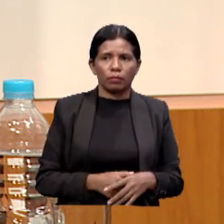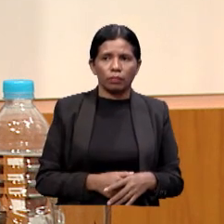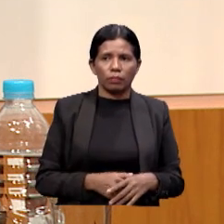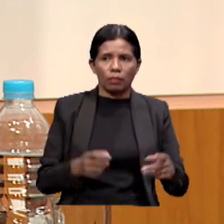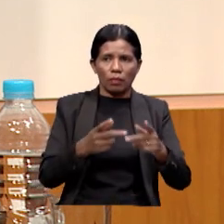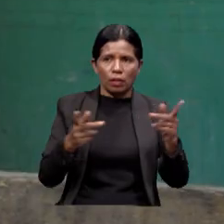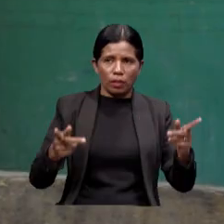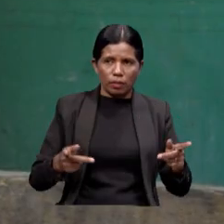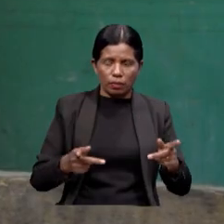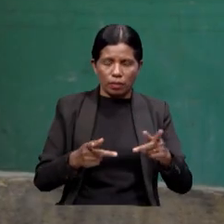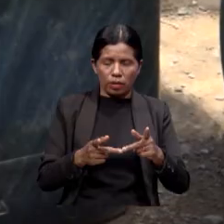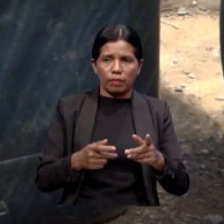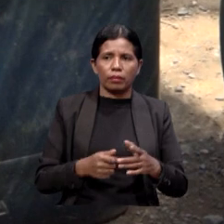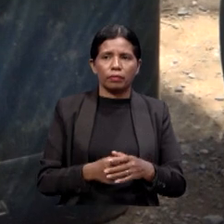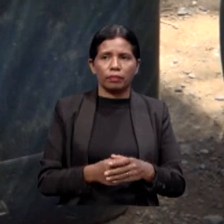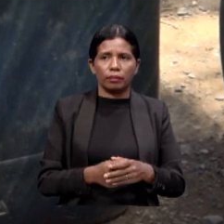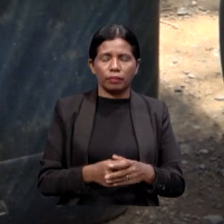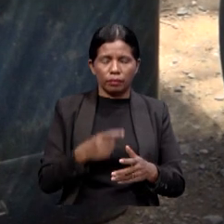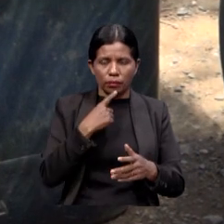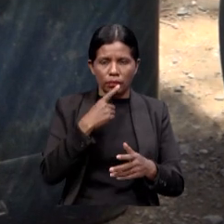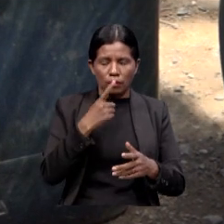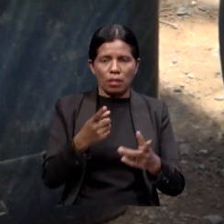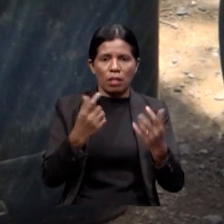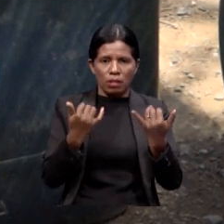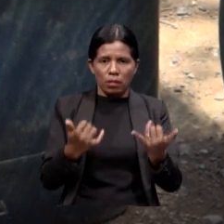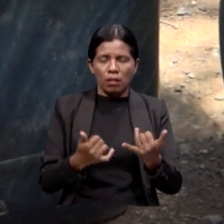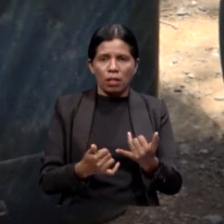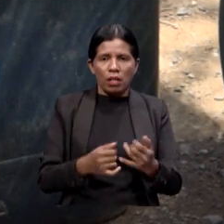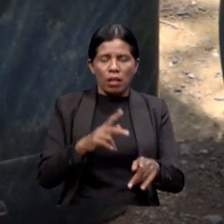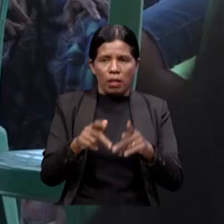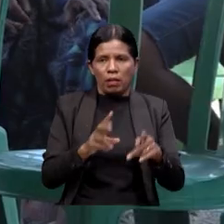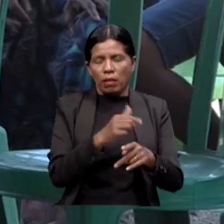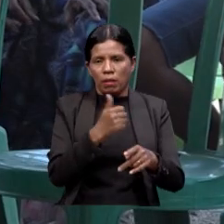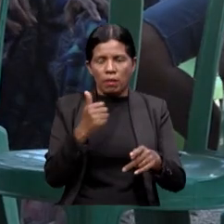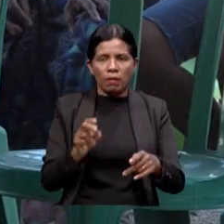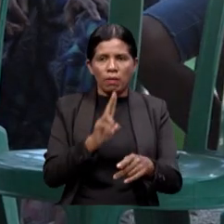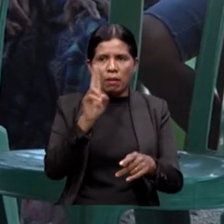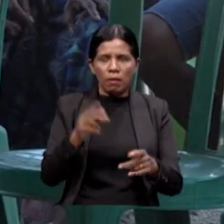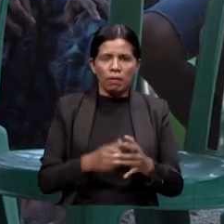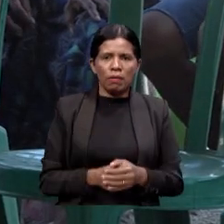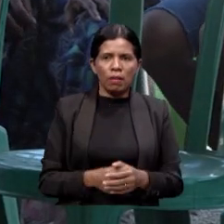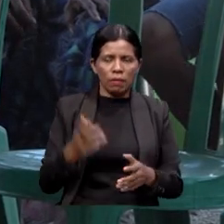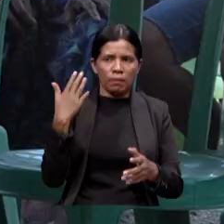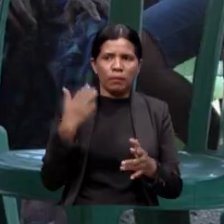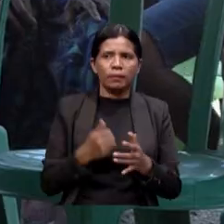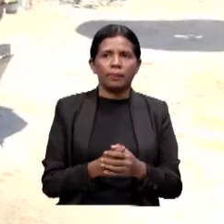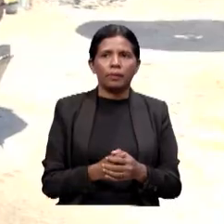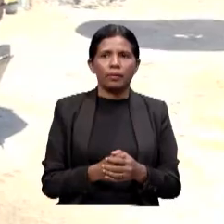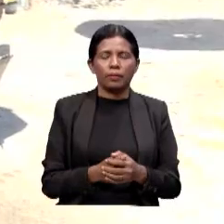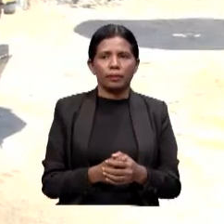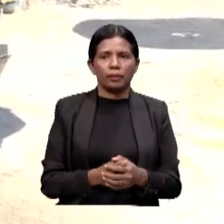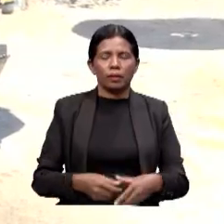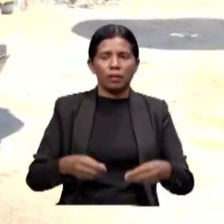ambiente, liliu ba, e tasi. Carlos Peloi Hatutang, oras nedadão, balun se usa real sistema tuang, no garante katak,